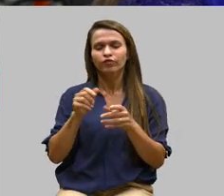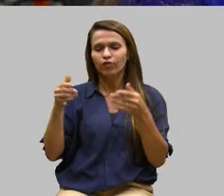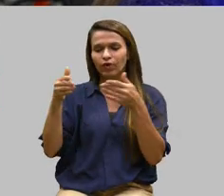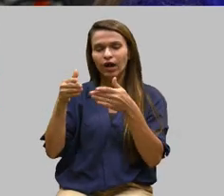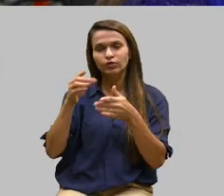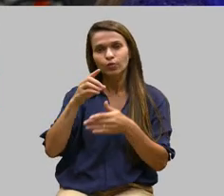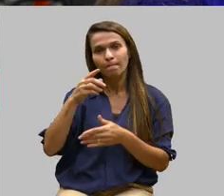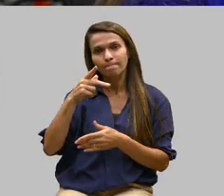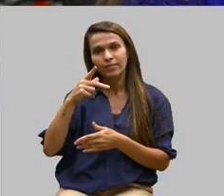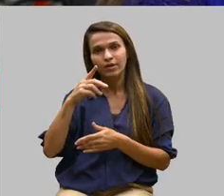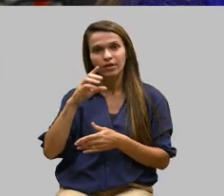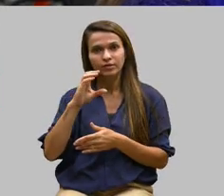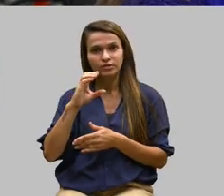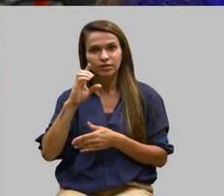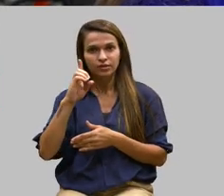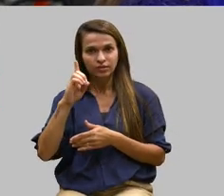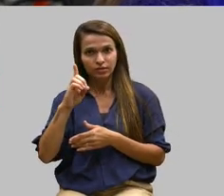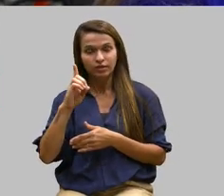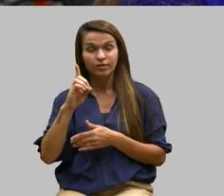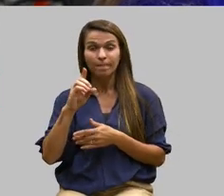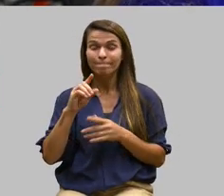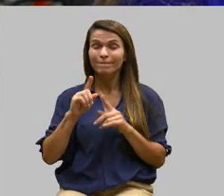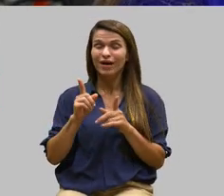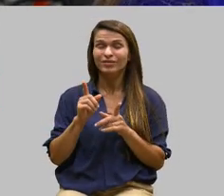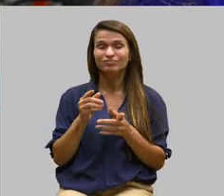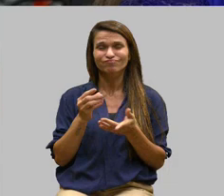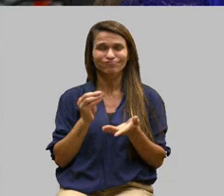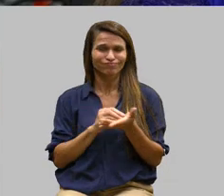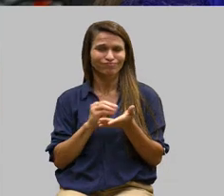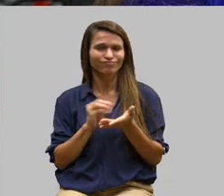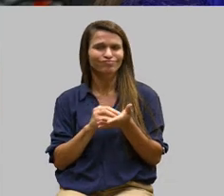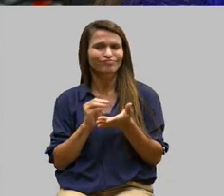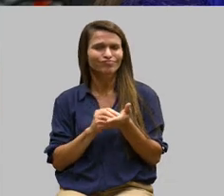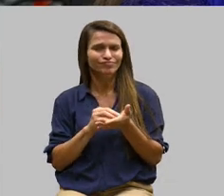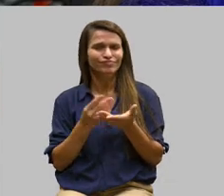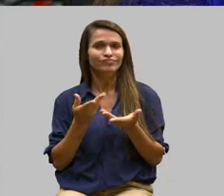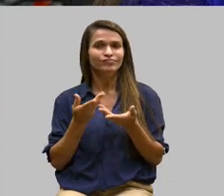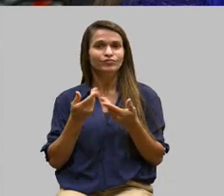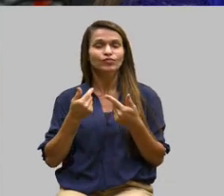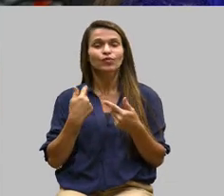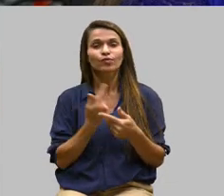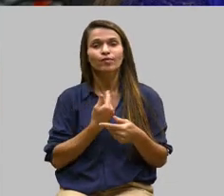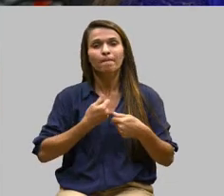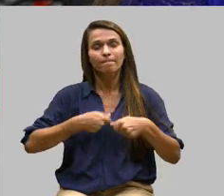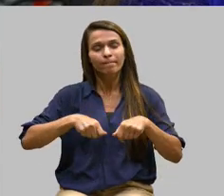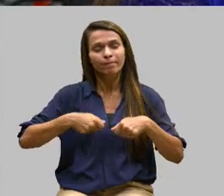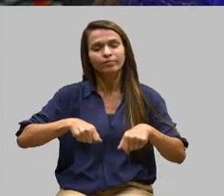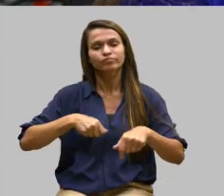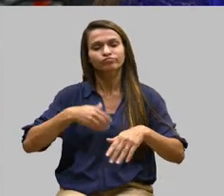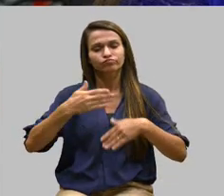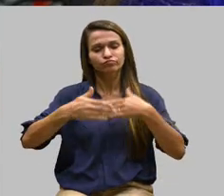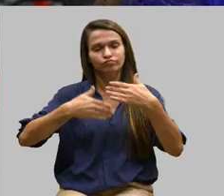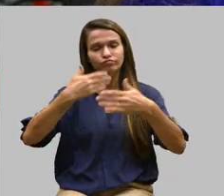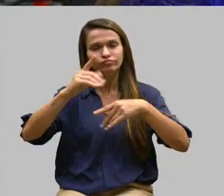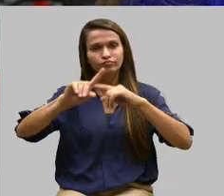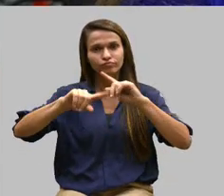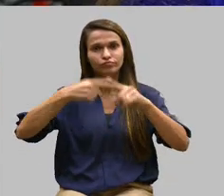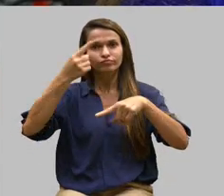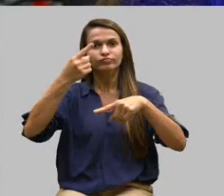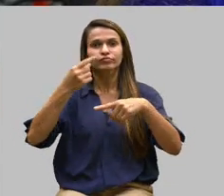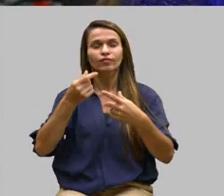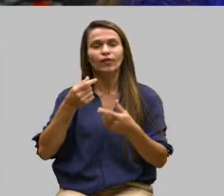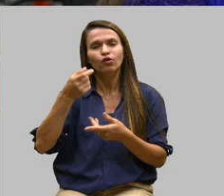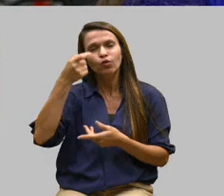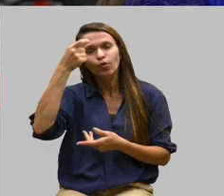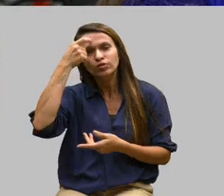mesmo assim ainda não são suficientes Acho que precisamos ainda avançar muito na questão da conscientização